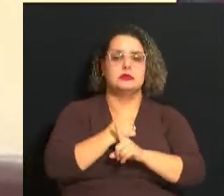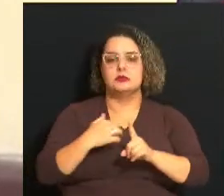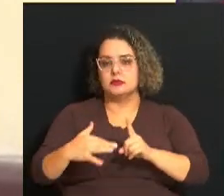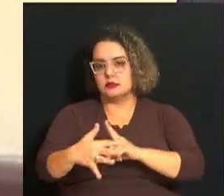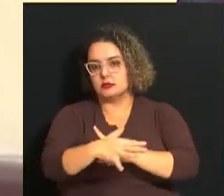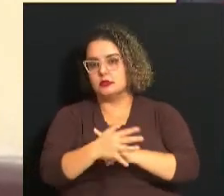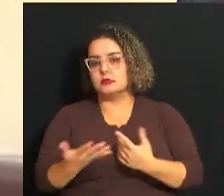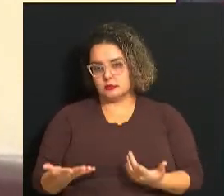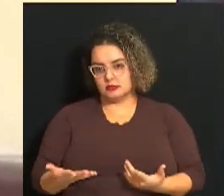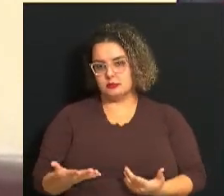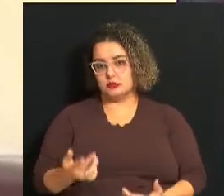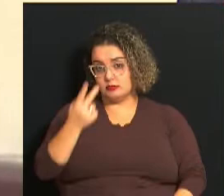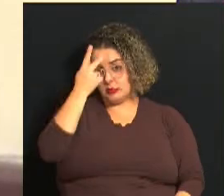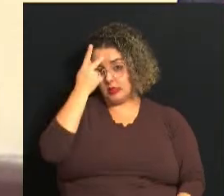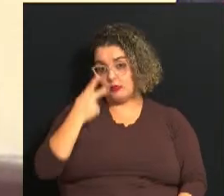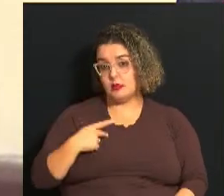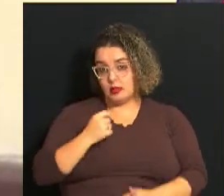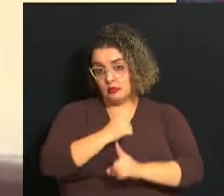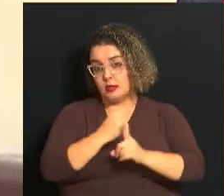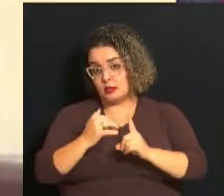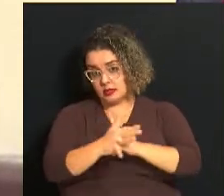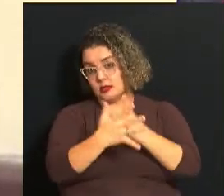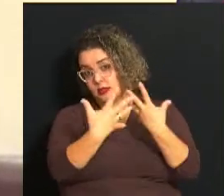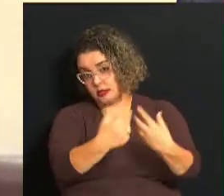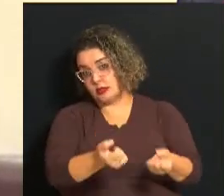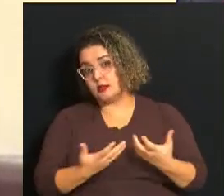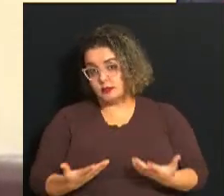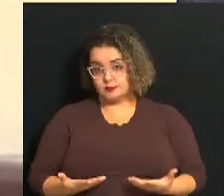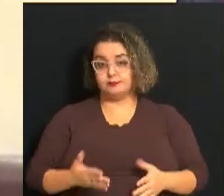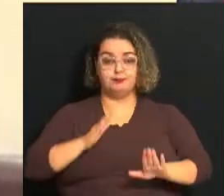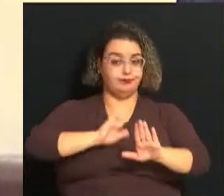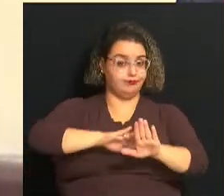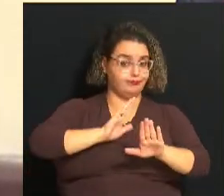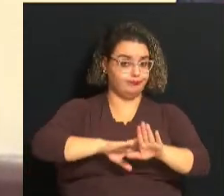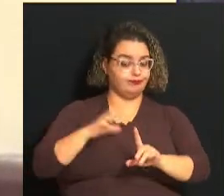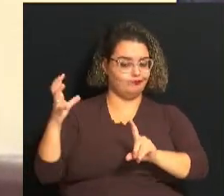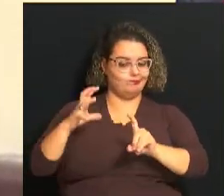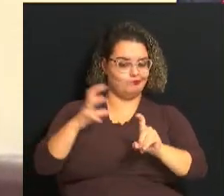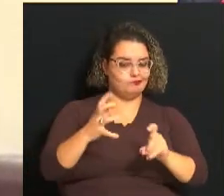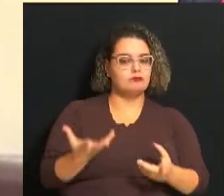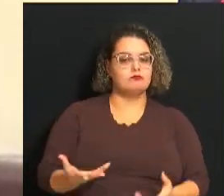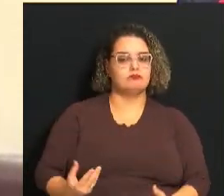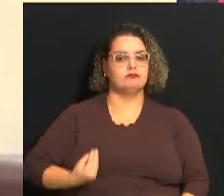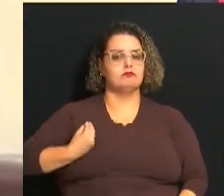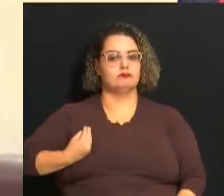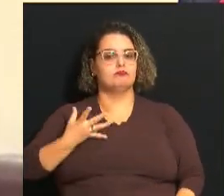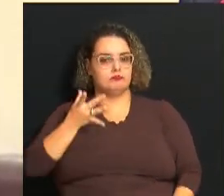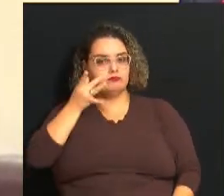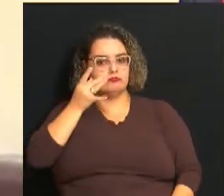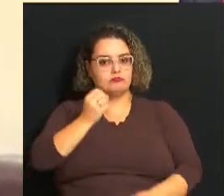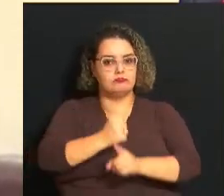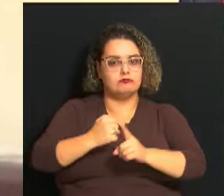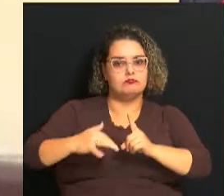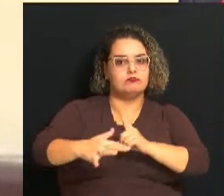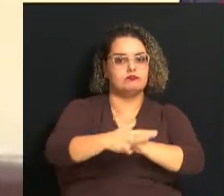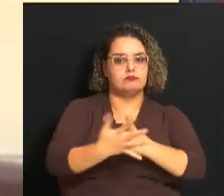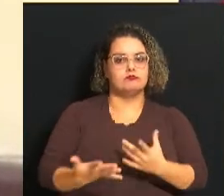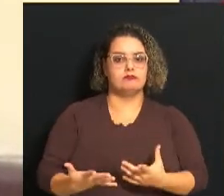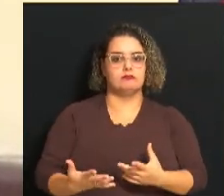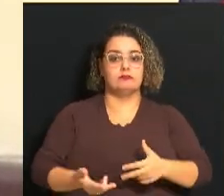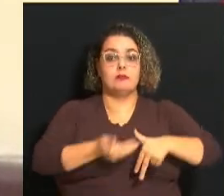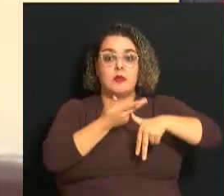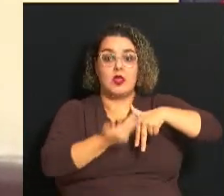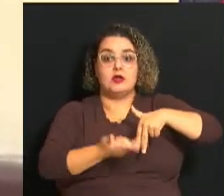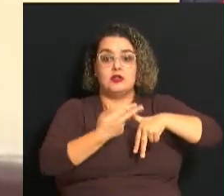cunhada pela pra bom então as práticas o pessoas estão presentes na sociedade é especialmente relacionadas a gênero e